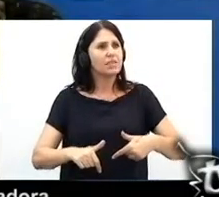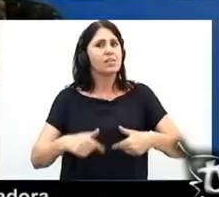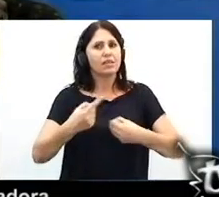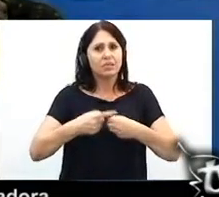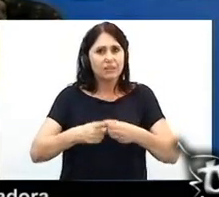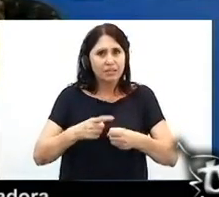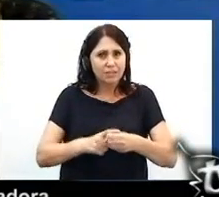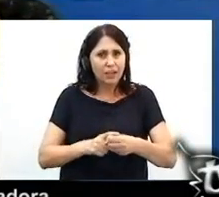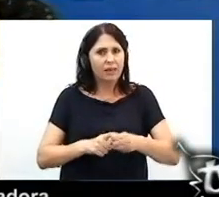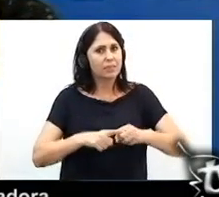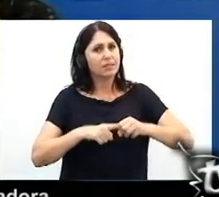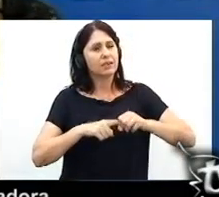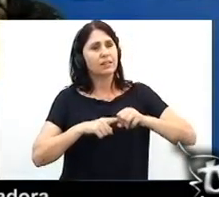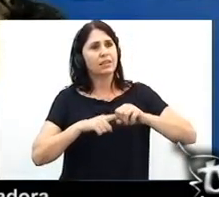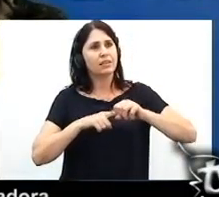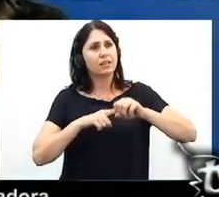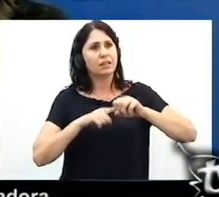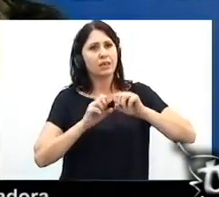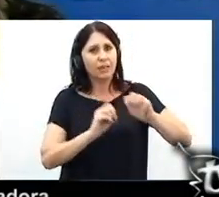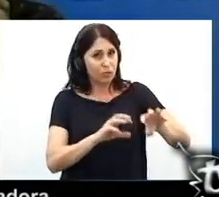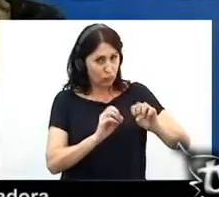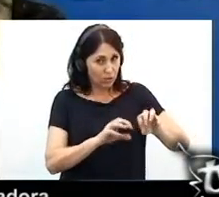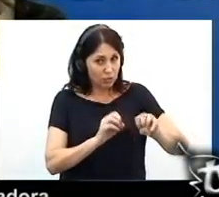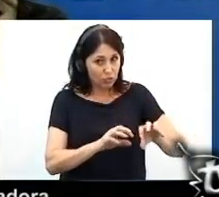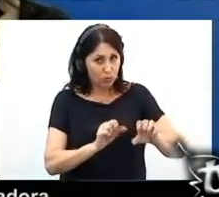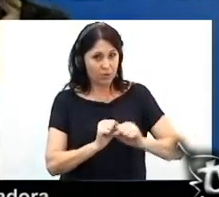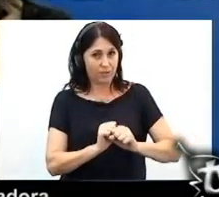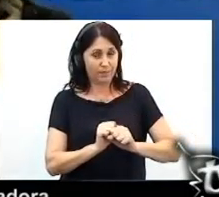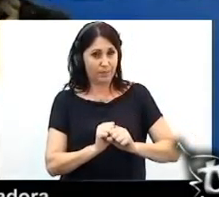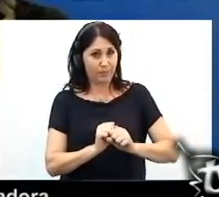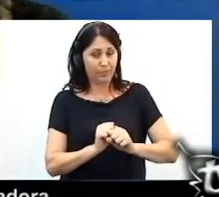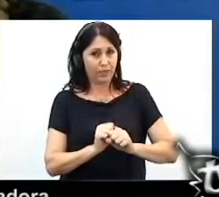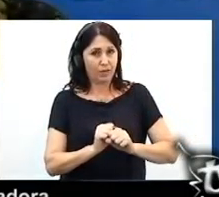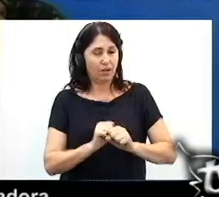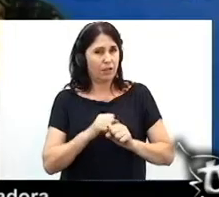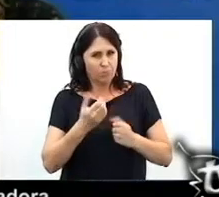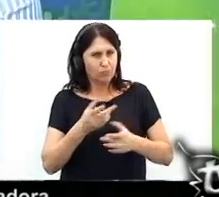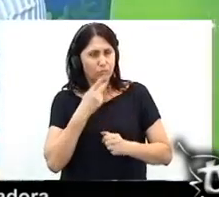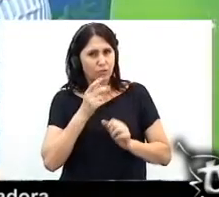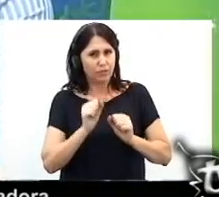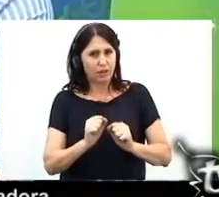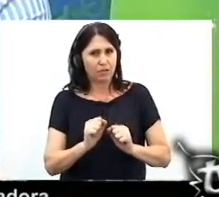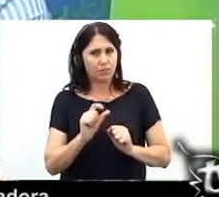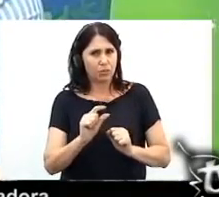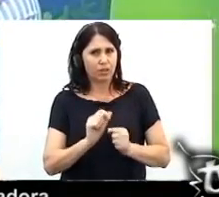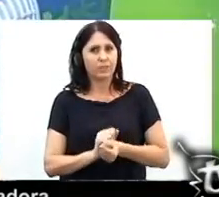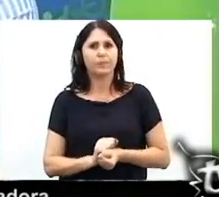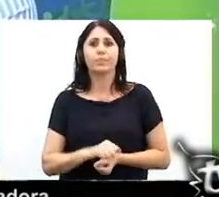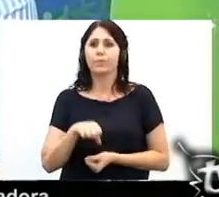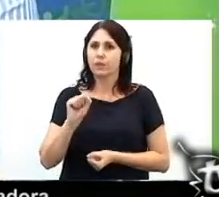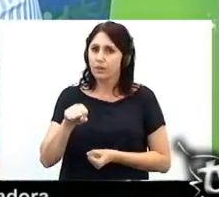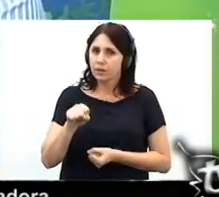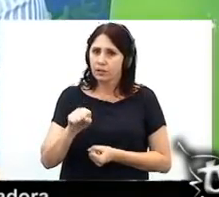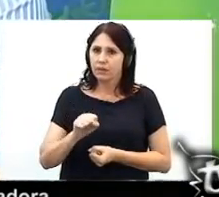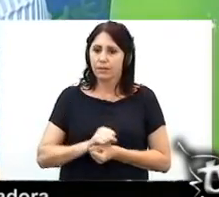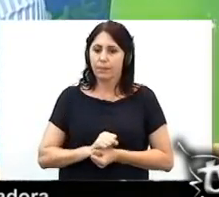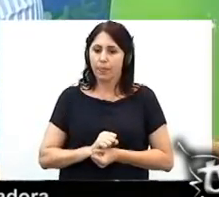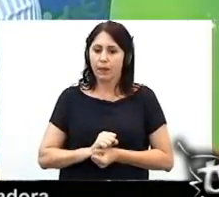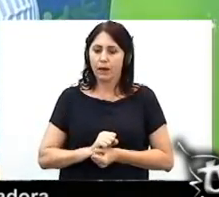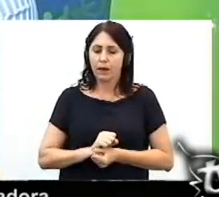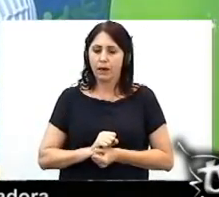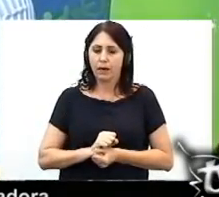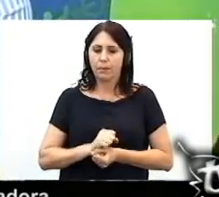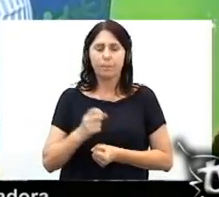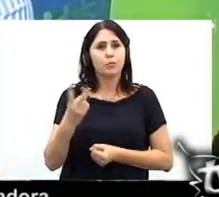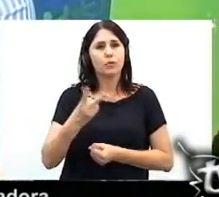procurar uma outra forma, não é? De tratar essa mobilidade. E aí a gente trabalha com a questão